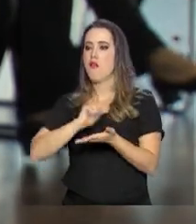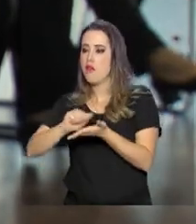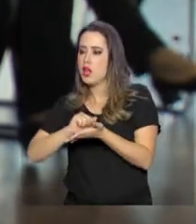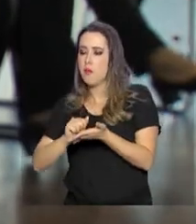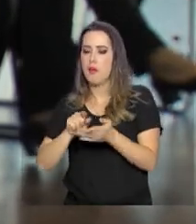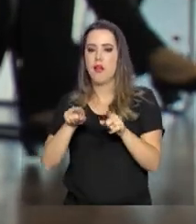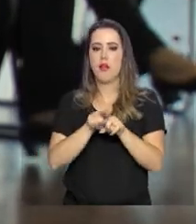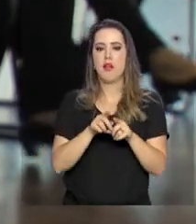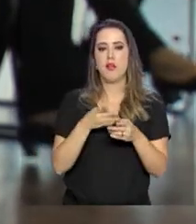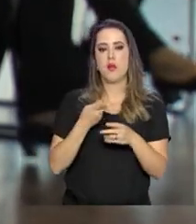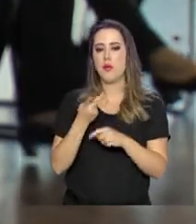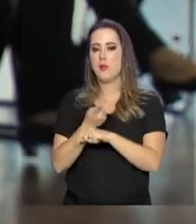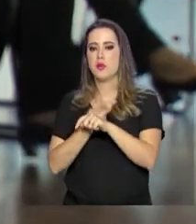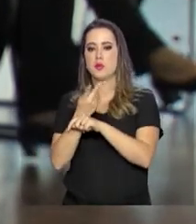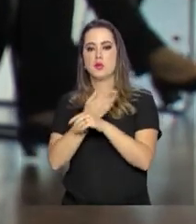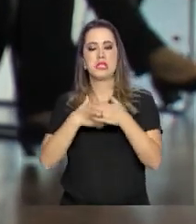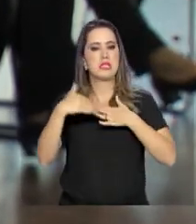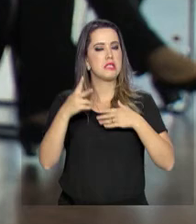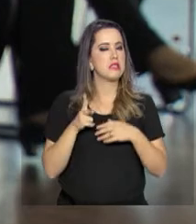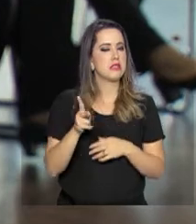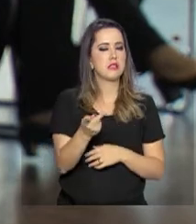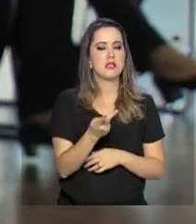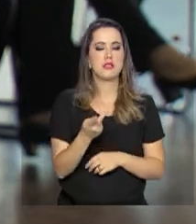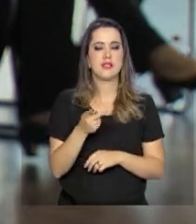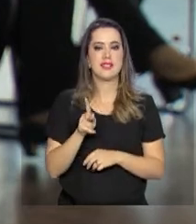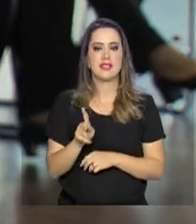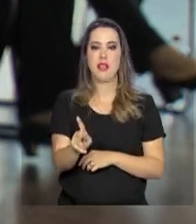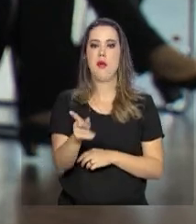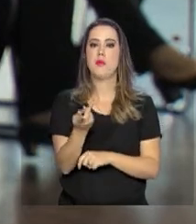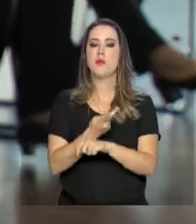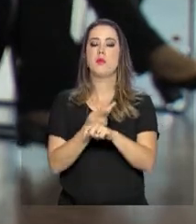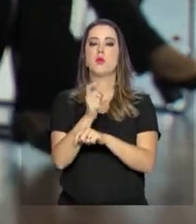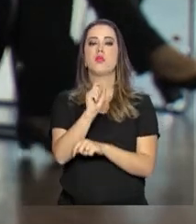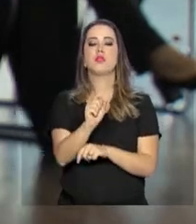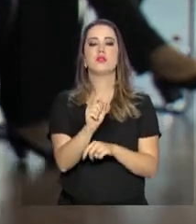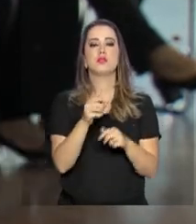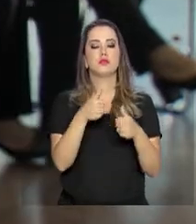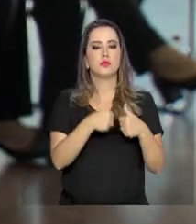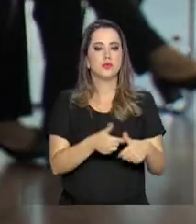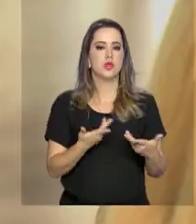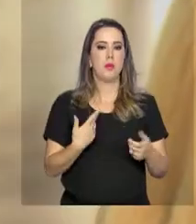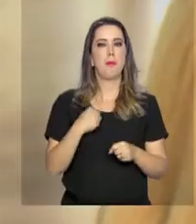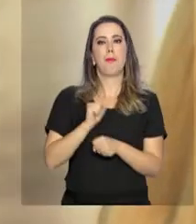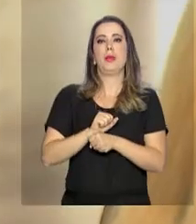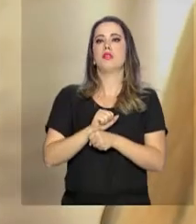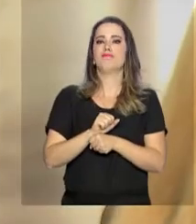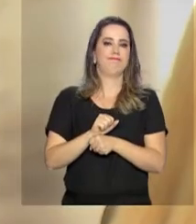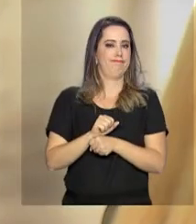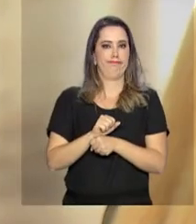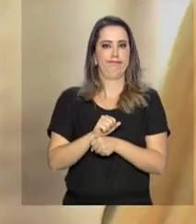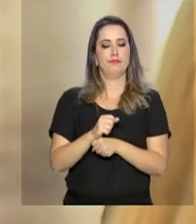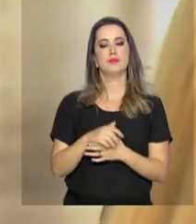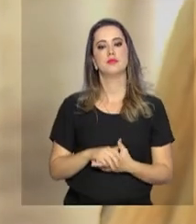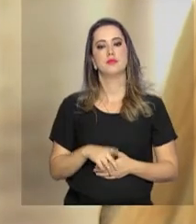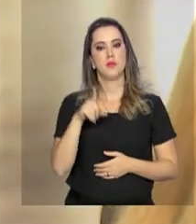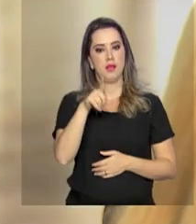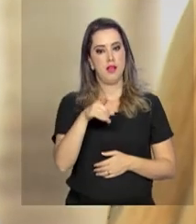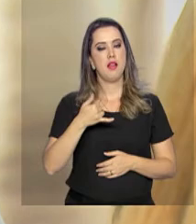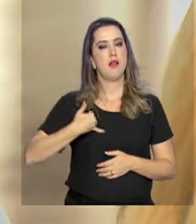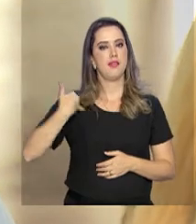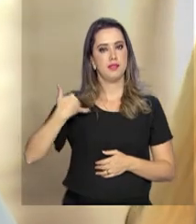chegou depois arranjar alguma coisa pra fazer por que ficar parado não dá waldete se aposentou por idade